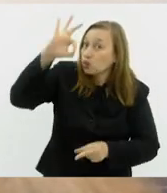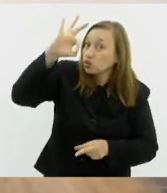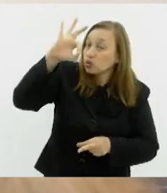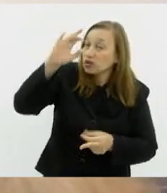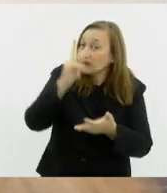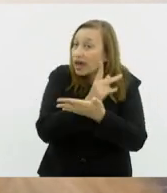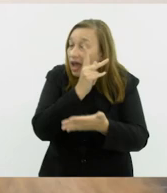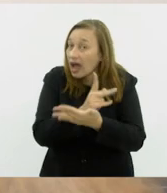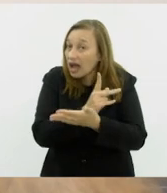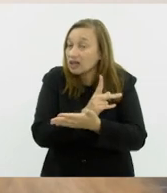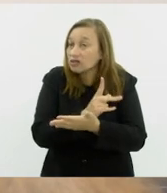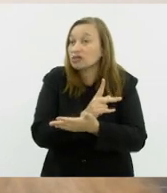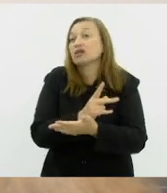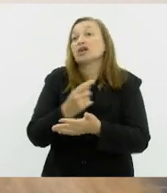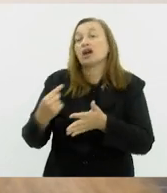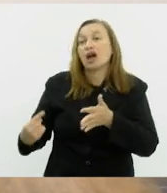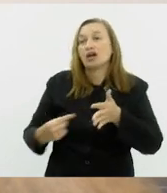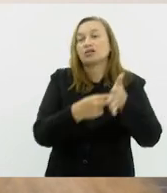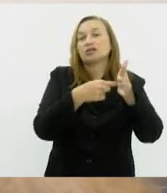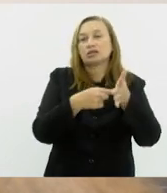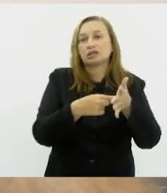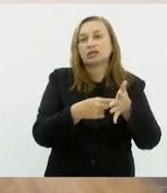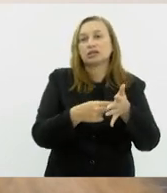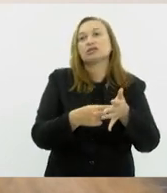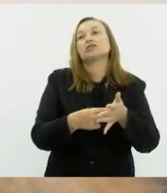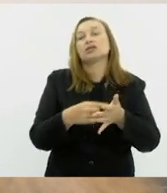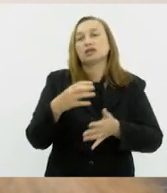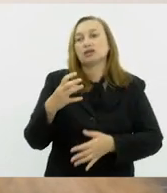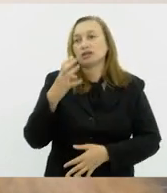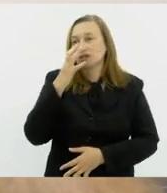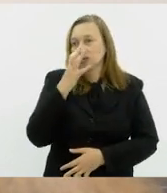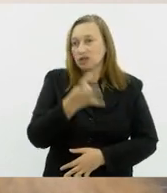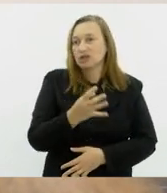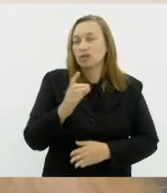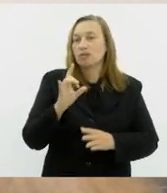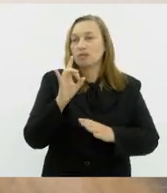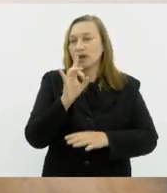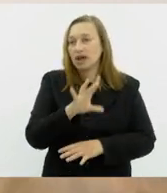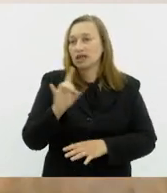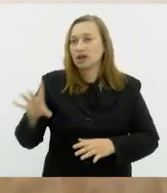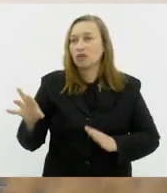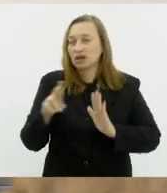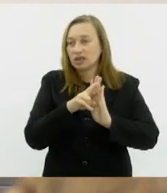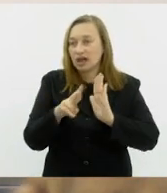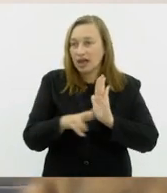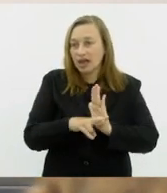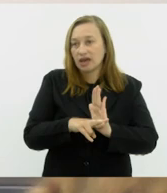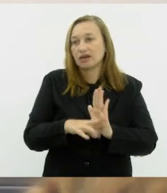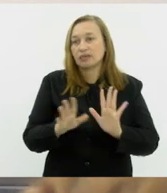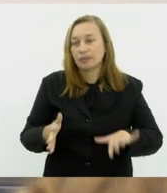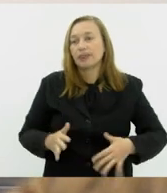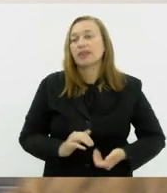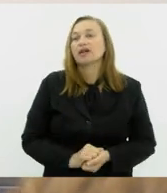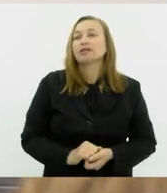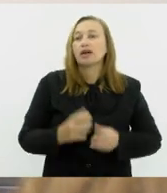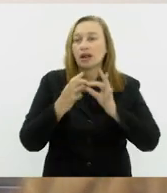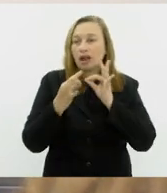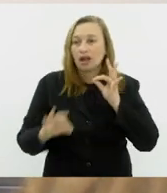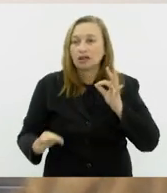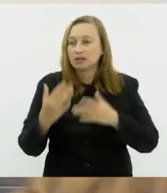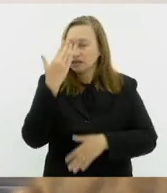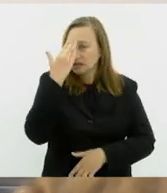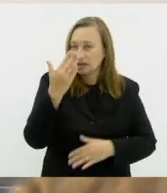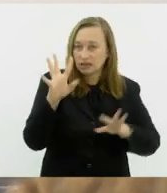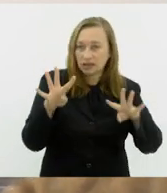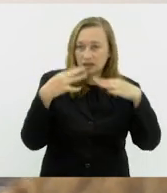A aeronáutica tem uma junta de julgamento para cada um desses casos. Então, sem mais delongas, eu agradeço a atenção